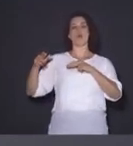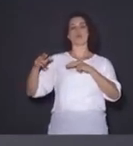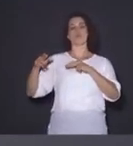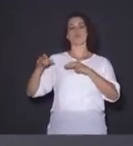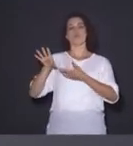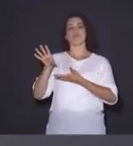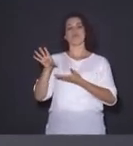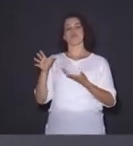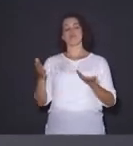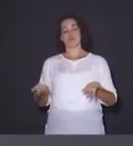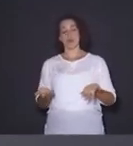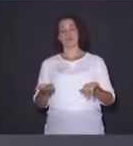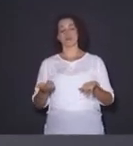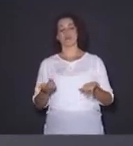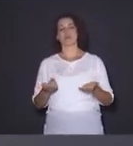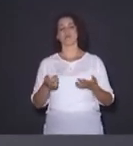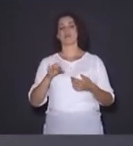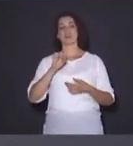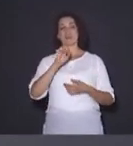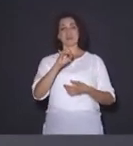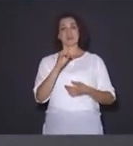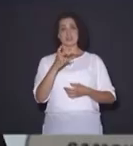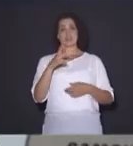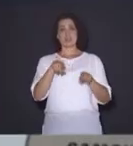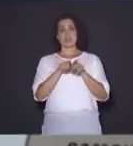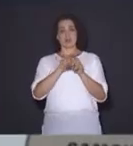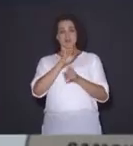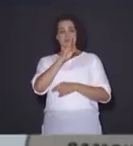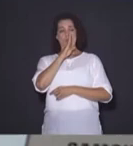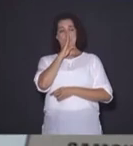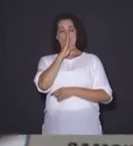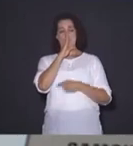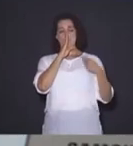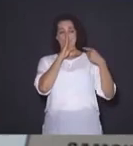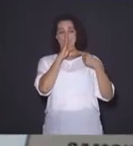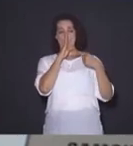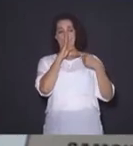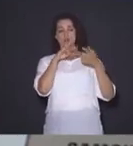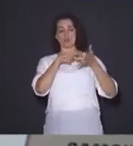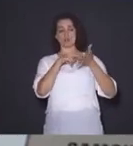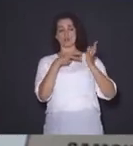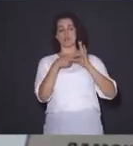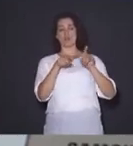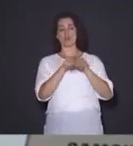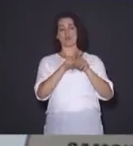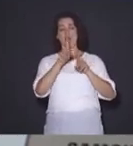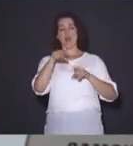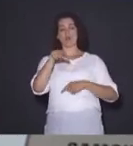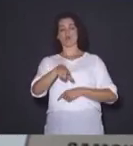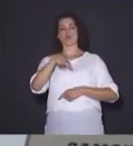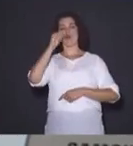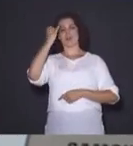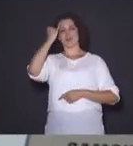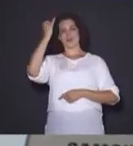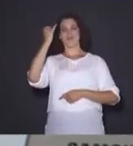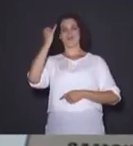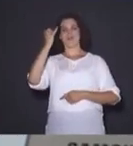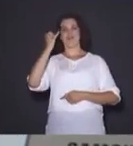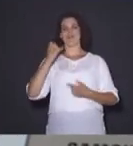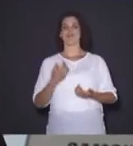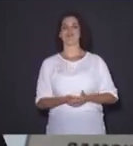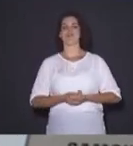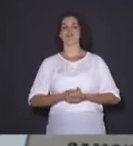dominantes né então quando você não diz nada não dizer nada também é uma opção ideológica né então é